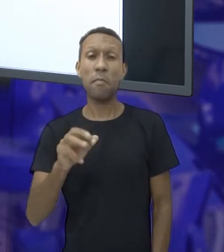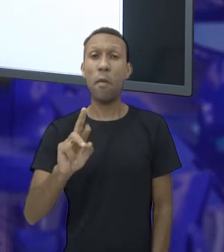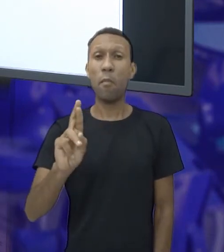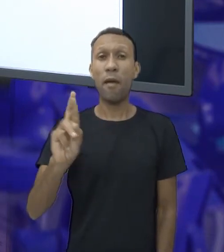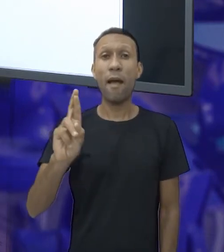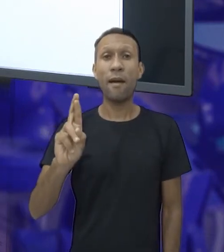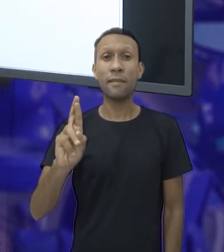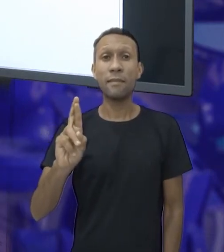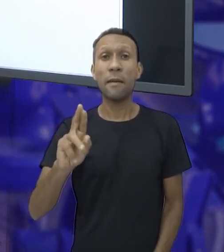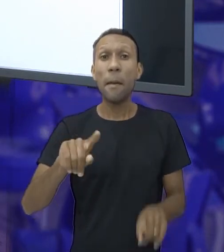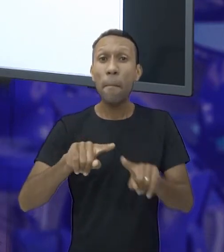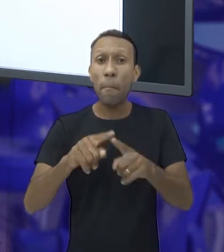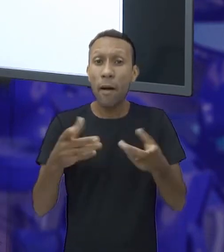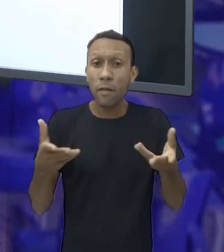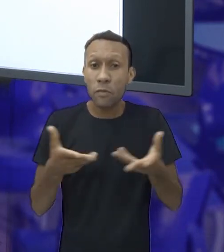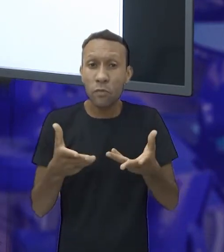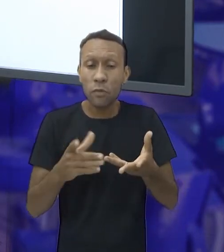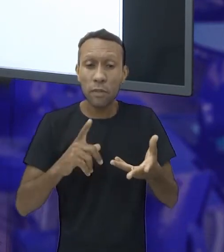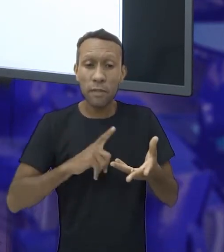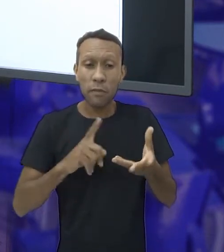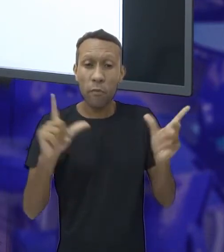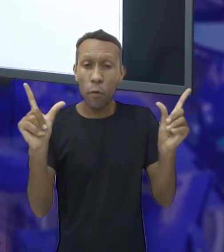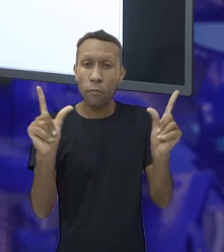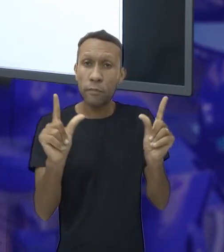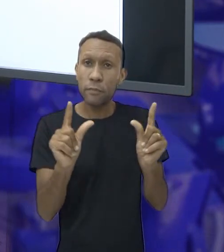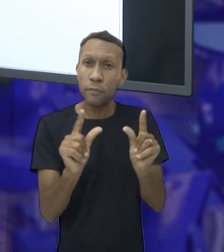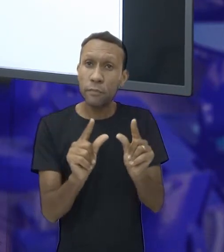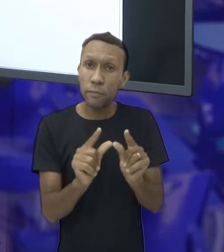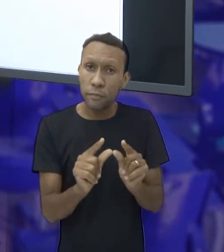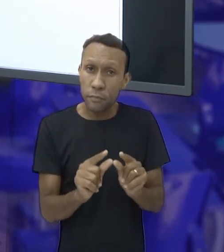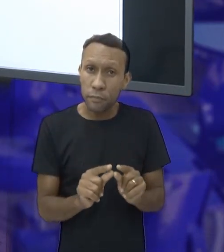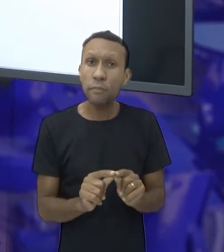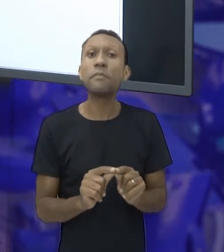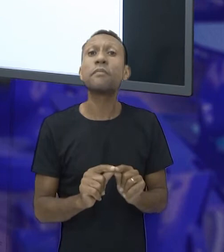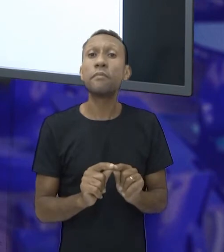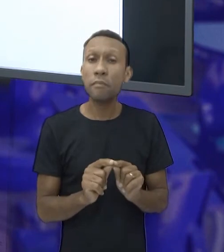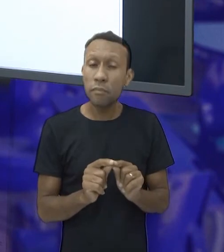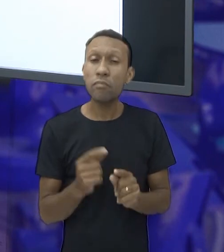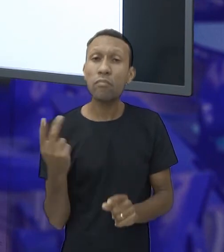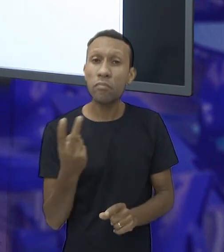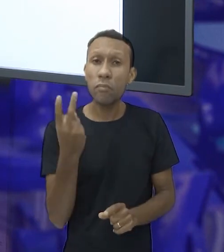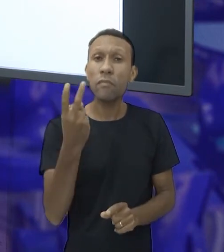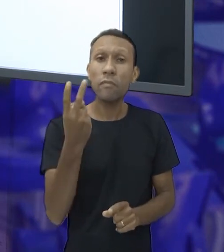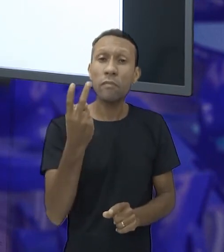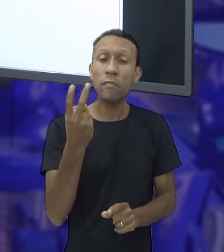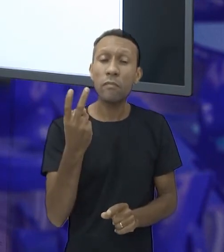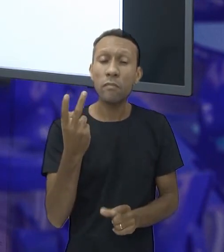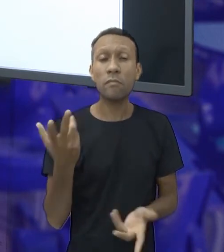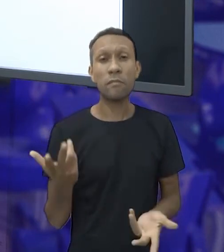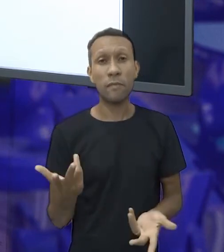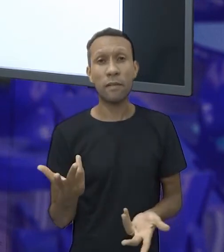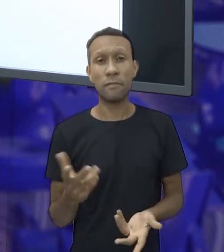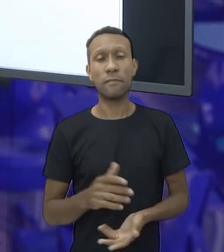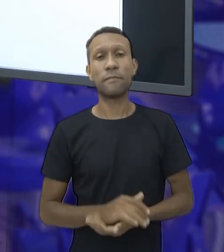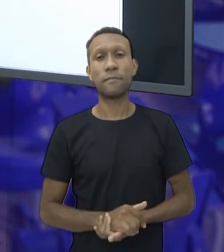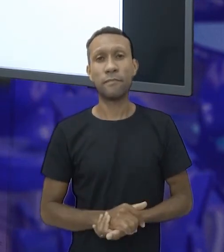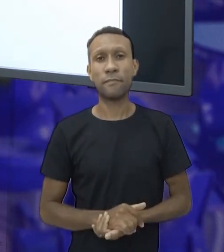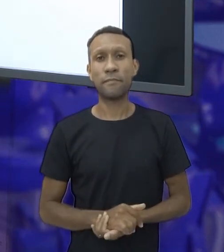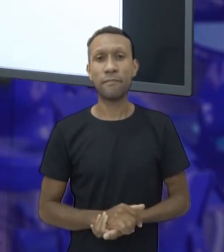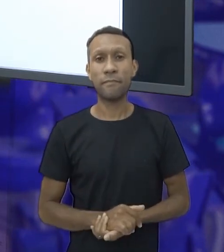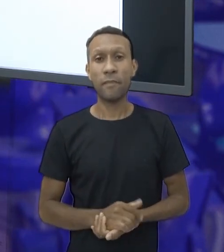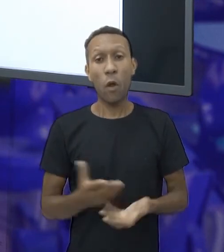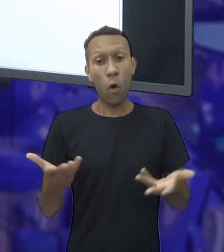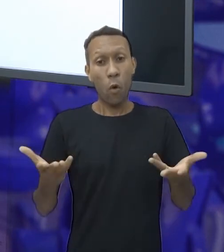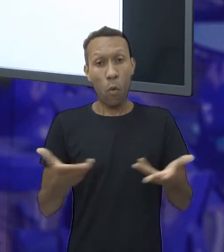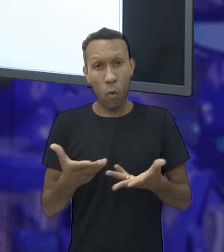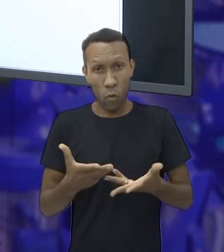o barateamento do custo da produção desses produtos tecnológicos. Então no futuro não muito distante, o que hoje é